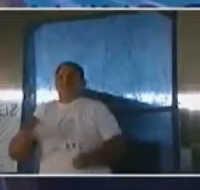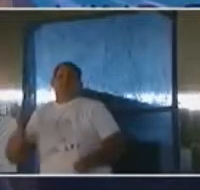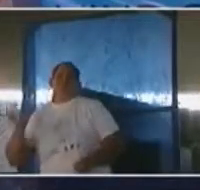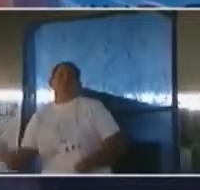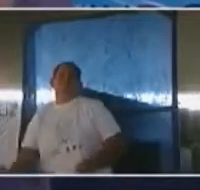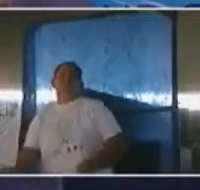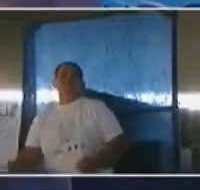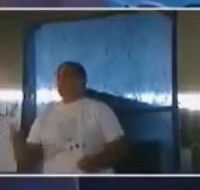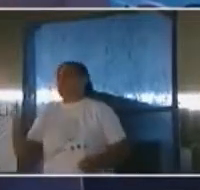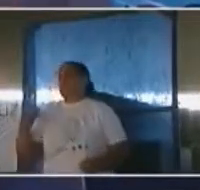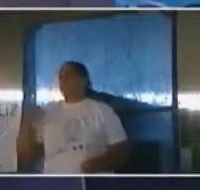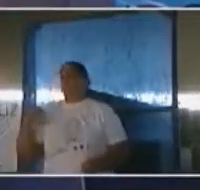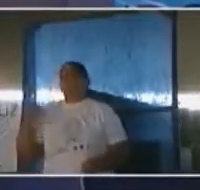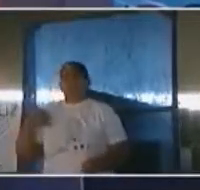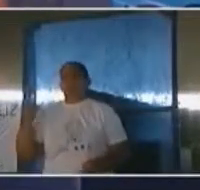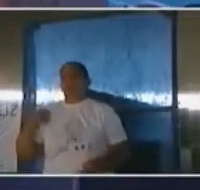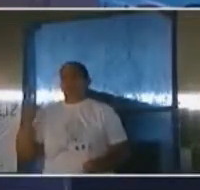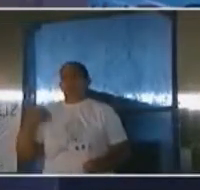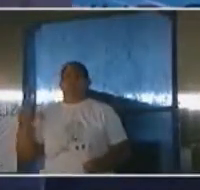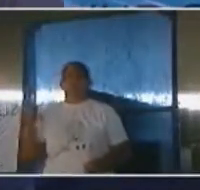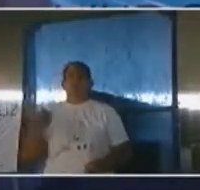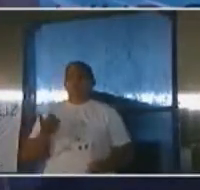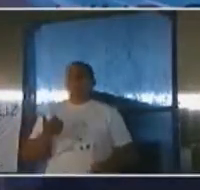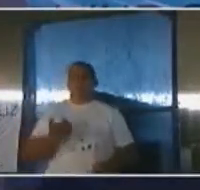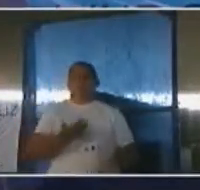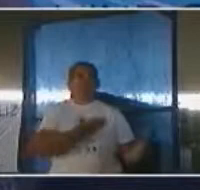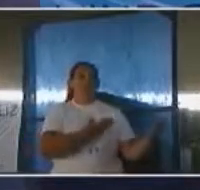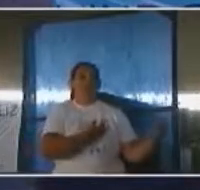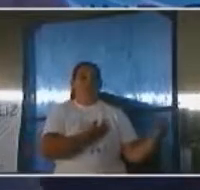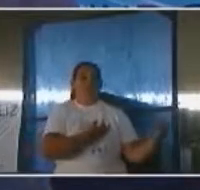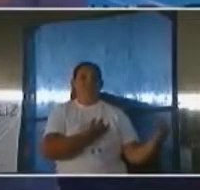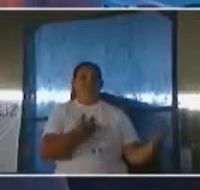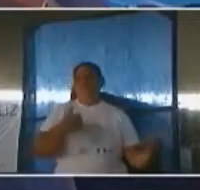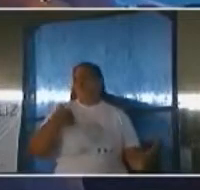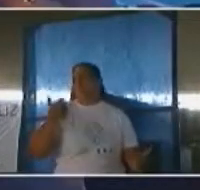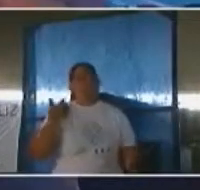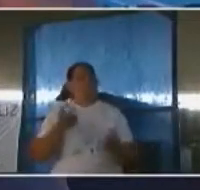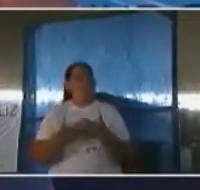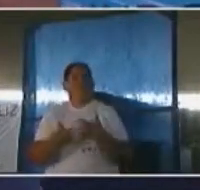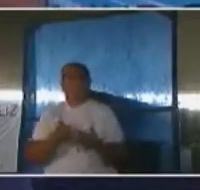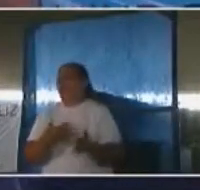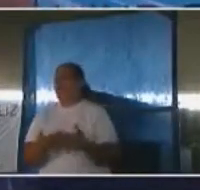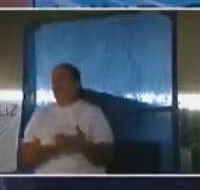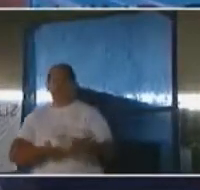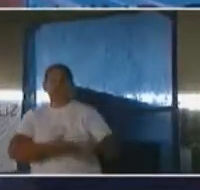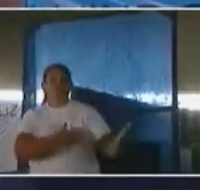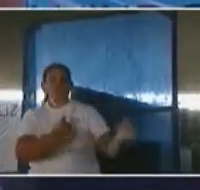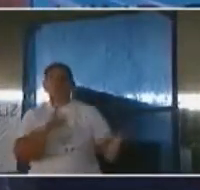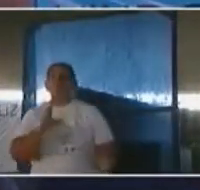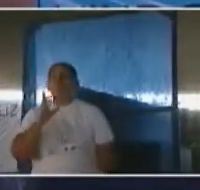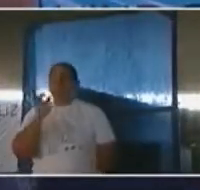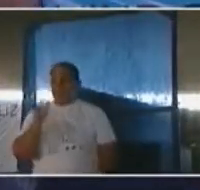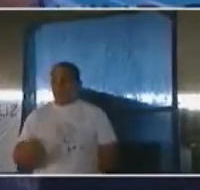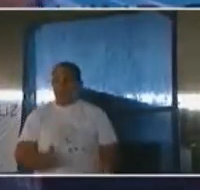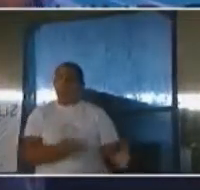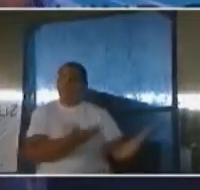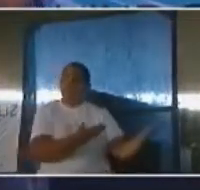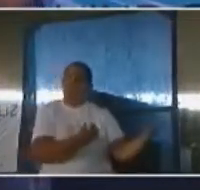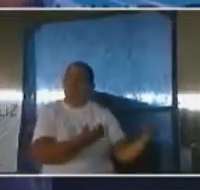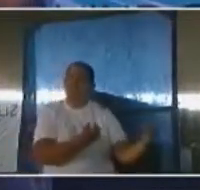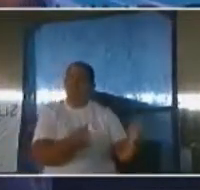Não tenho mais idade de participar de grupos de jovens, mas eu confesso que a juventude evangélica luterana